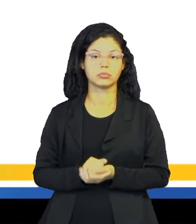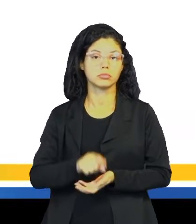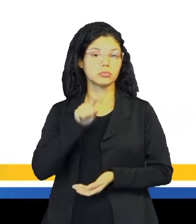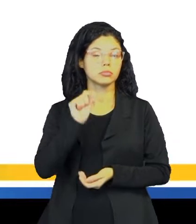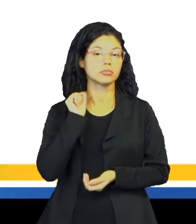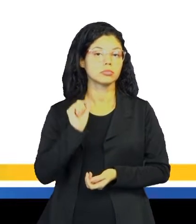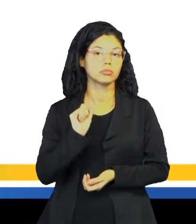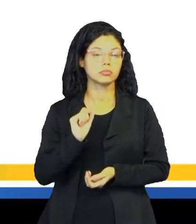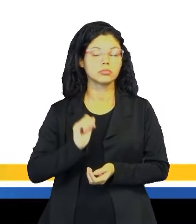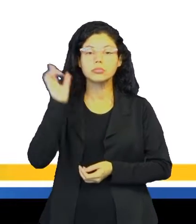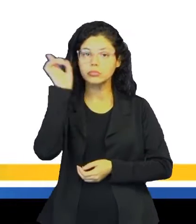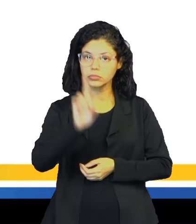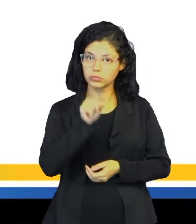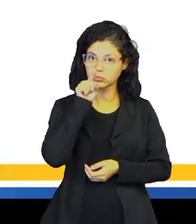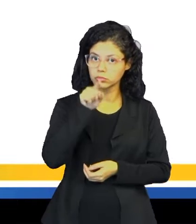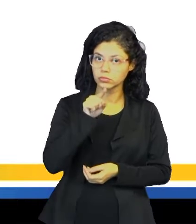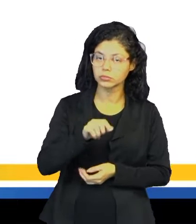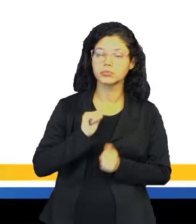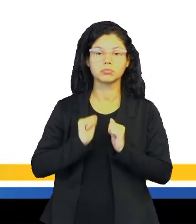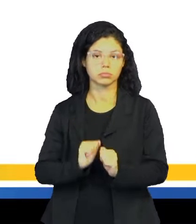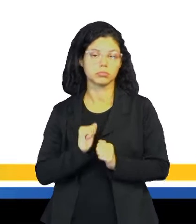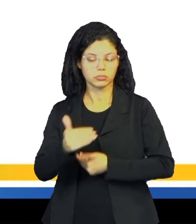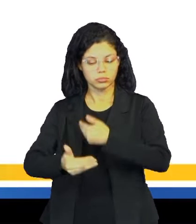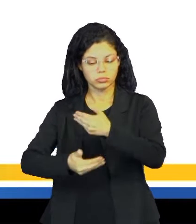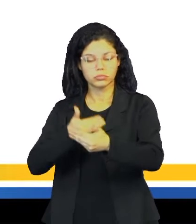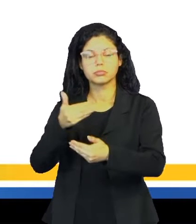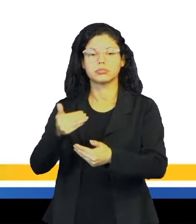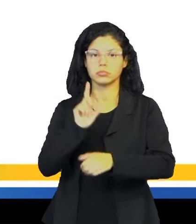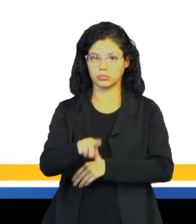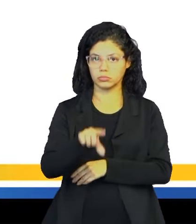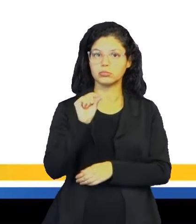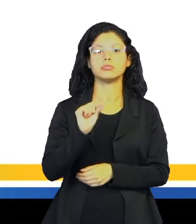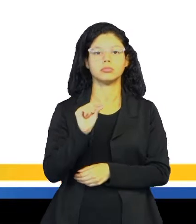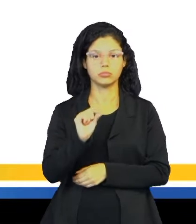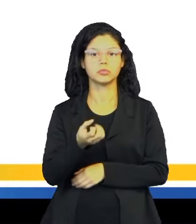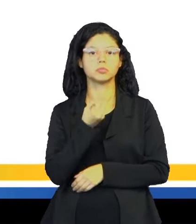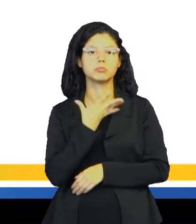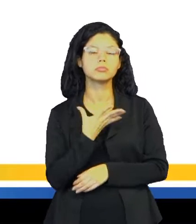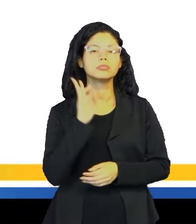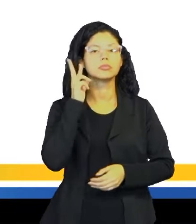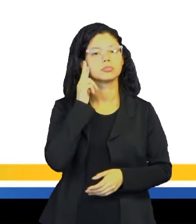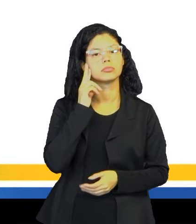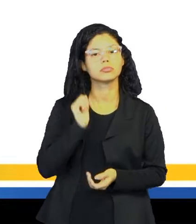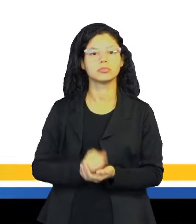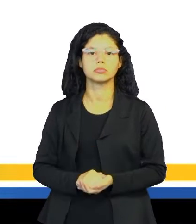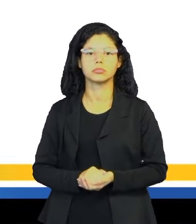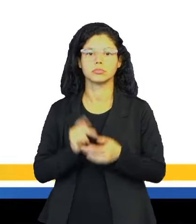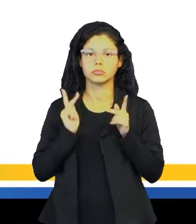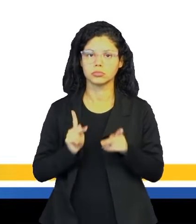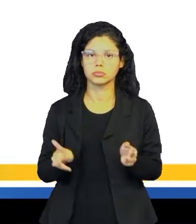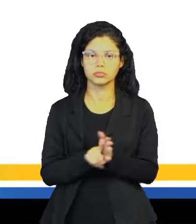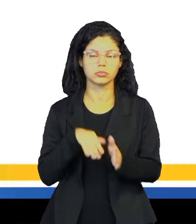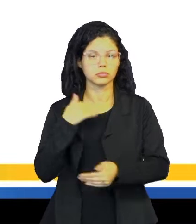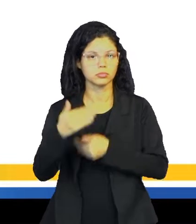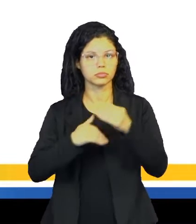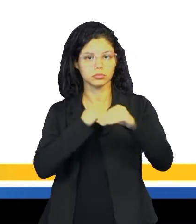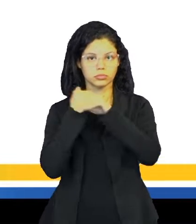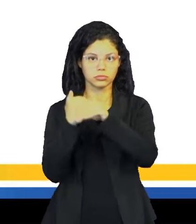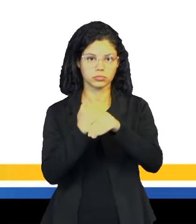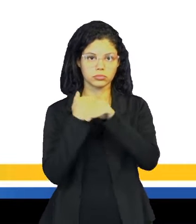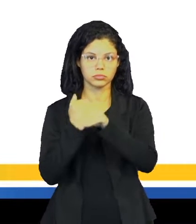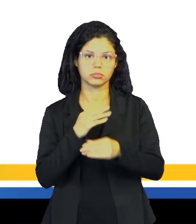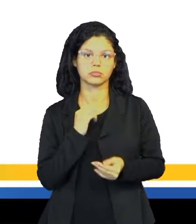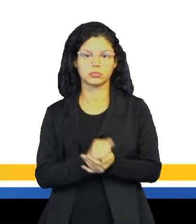Isso é, o seu direito de participar do processo decisório, sobre o bem comum em posição de igualdade, com os